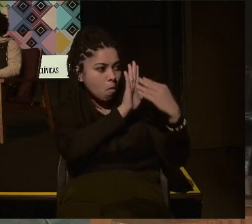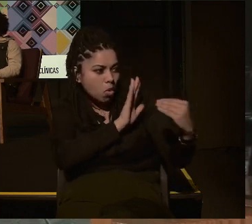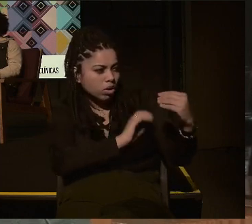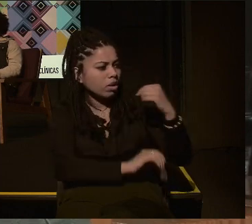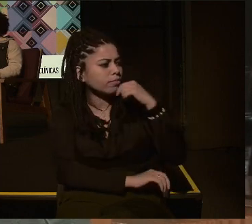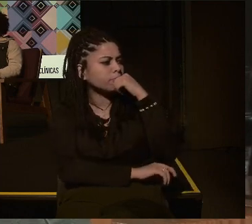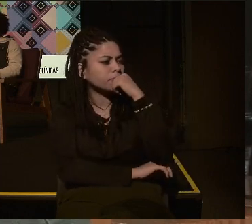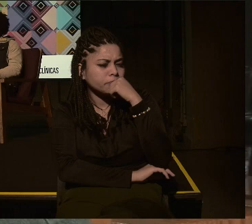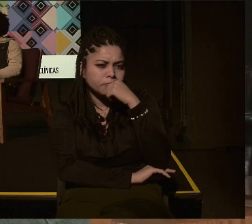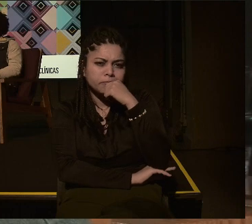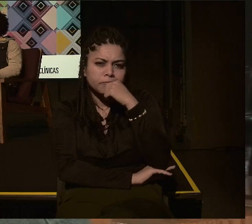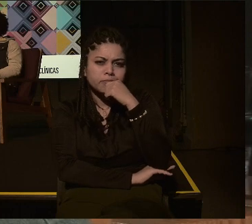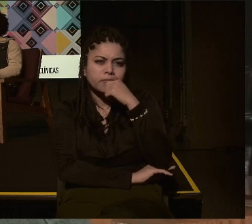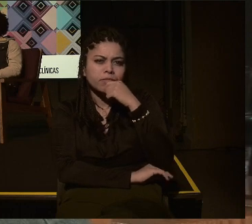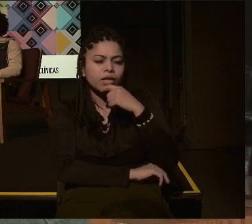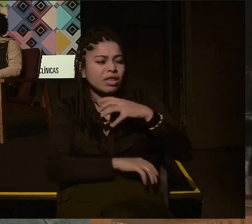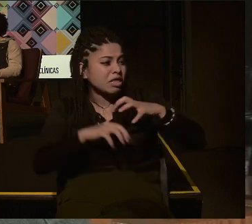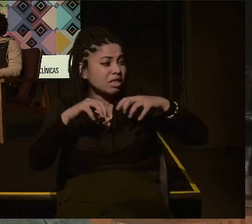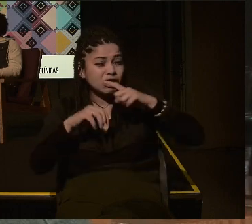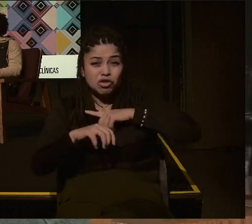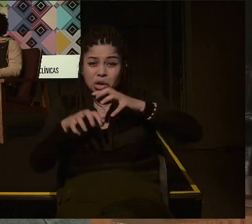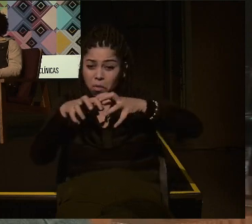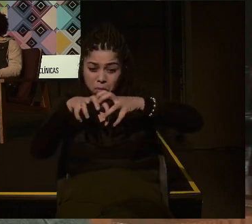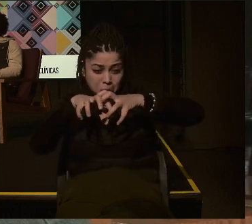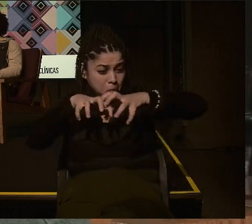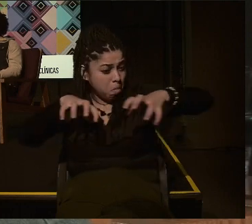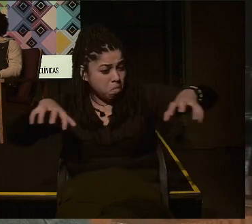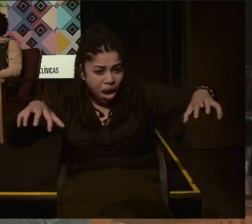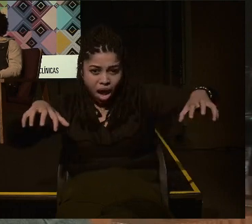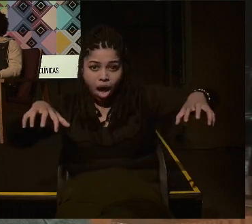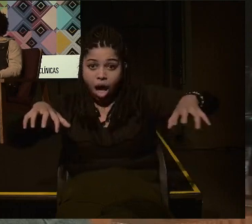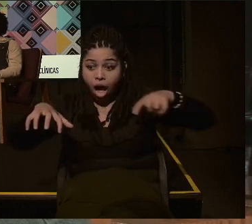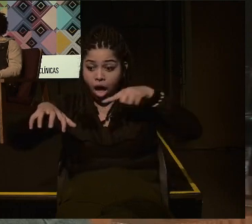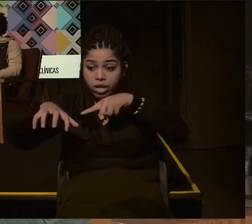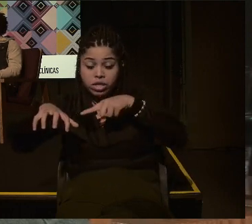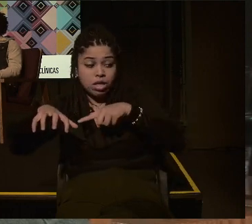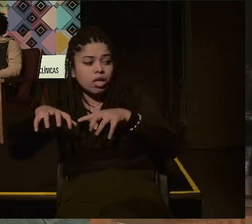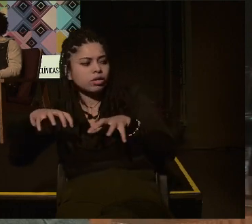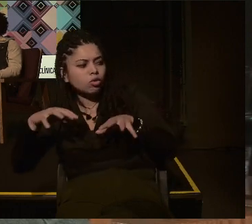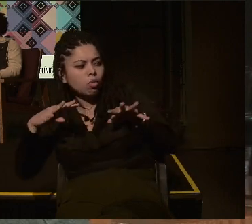no momento de maior segregação desse país.